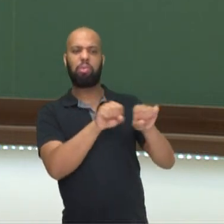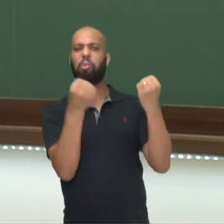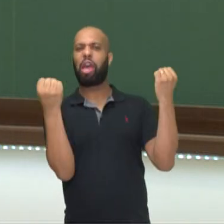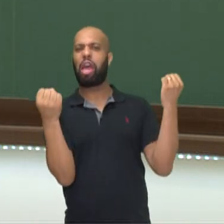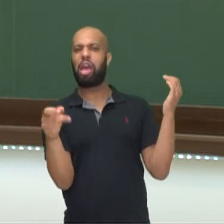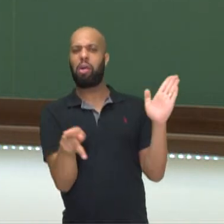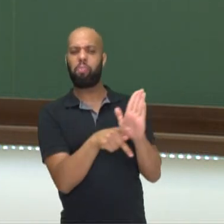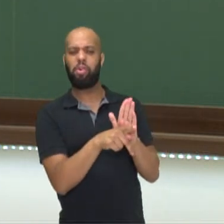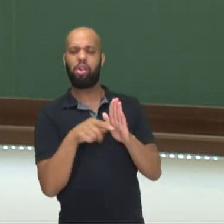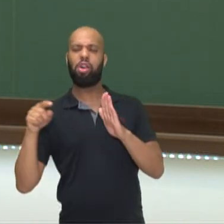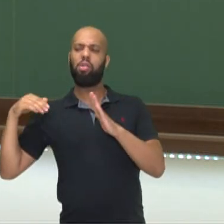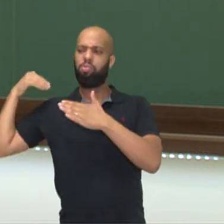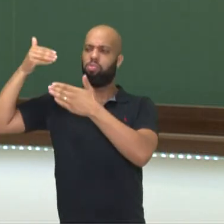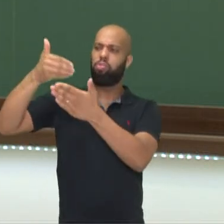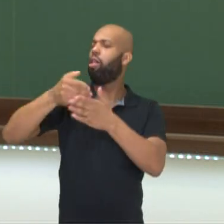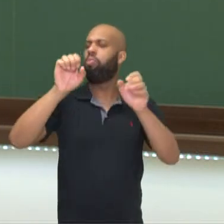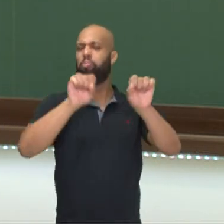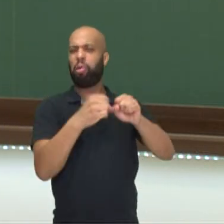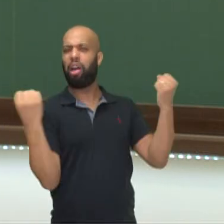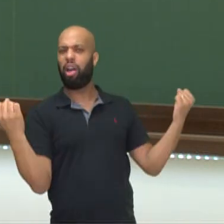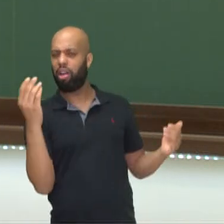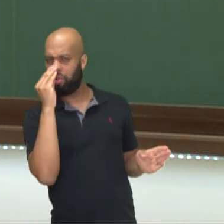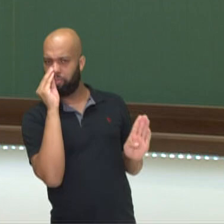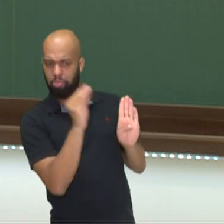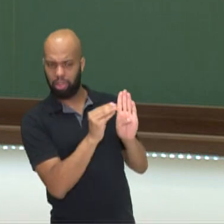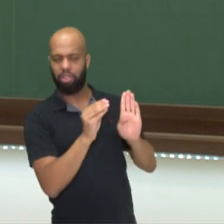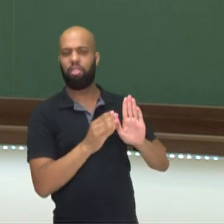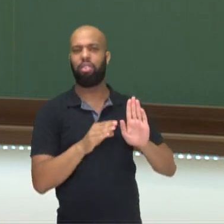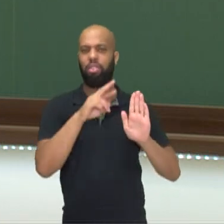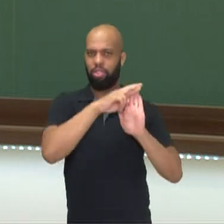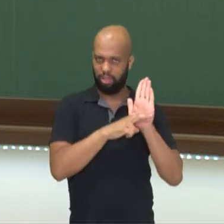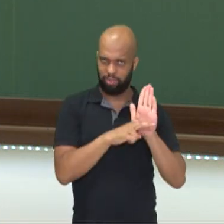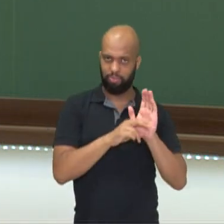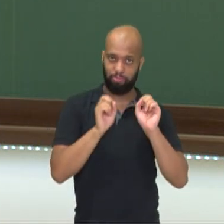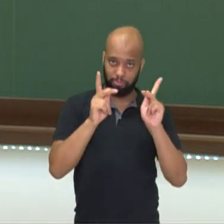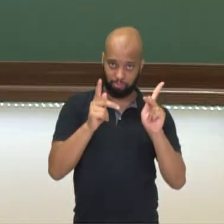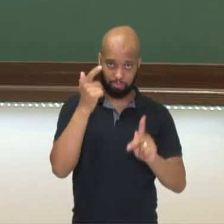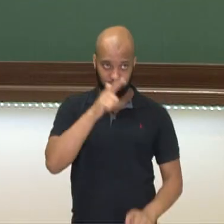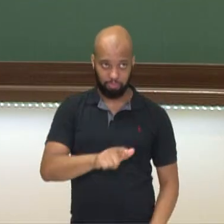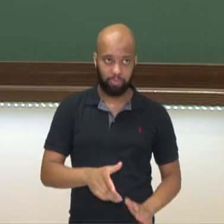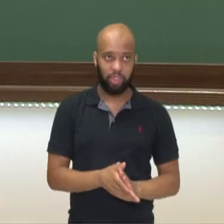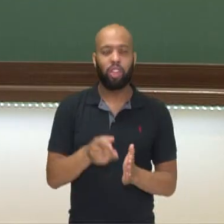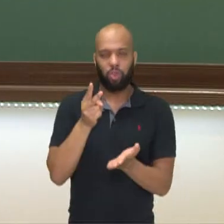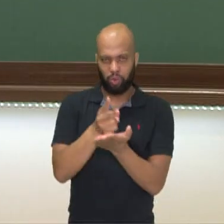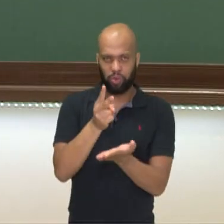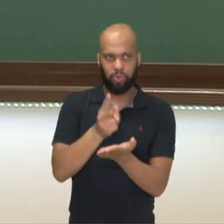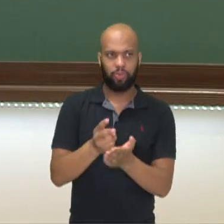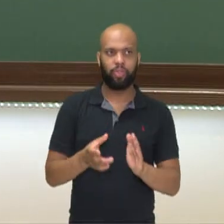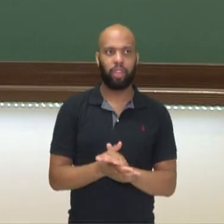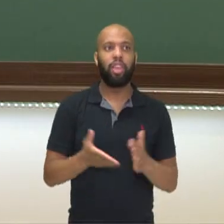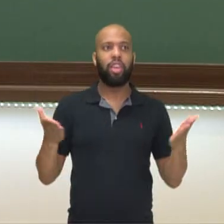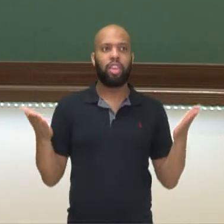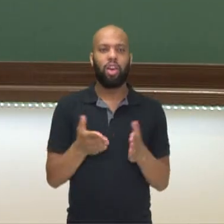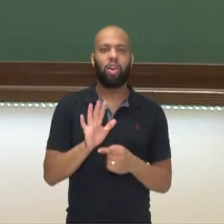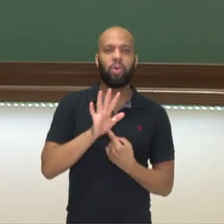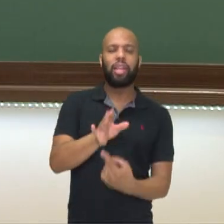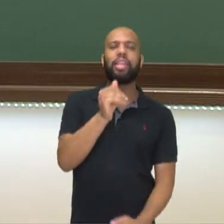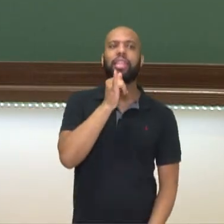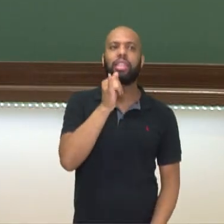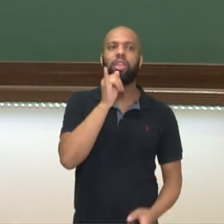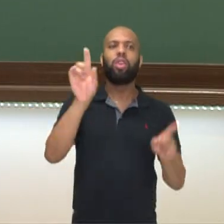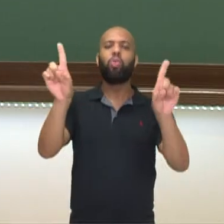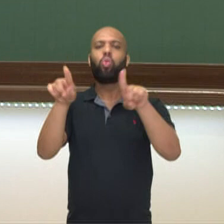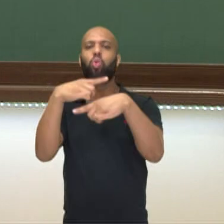que anteriormente era feito. Simples, básico, tranquilo. Seguimos adiante, eu trago para vocês o exemplo